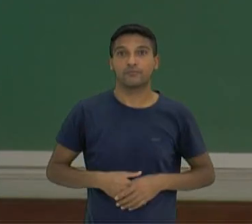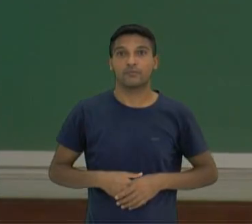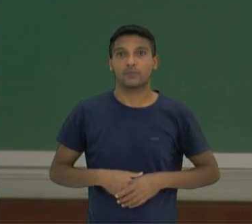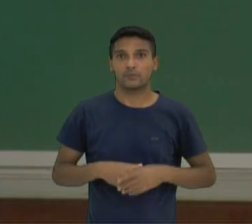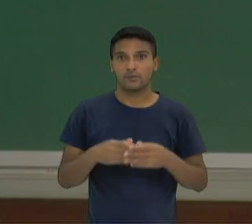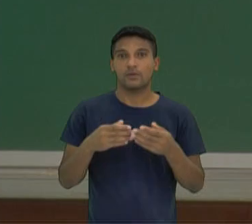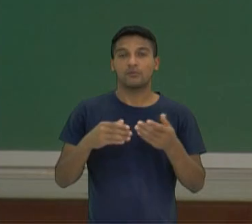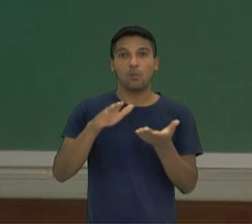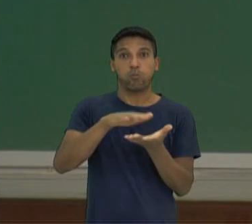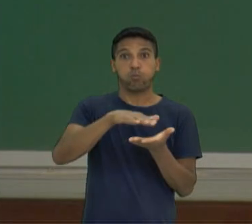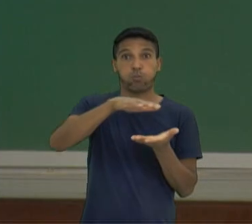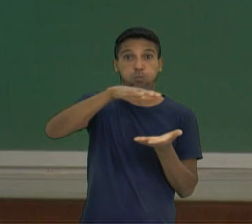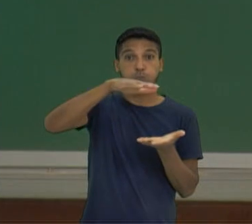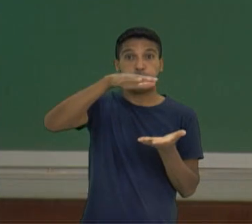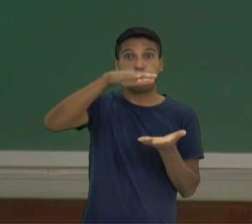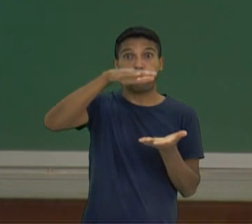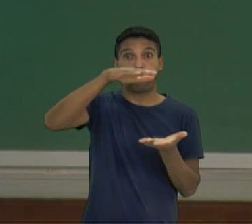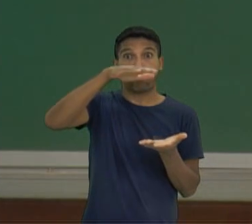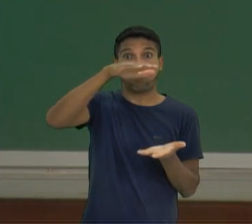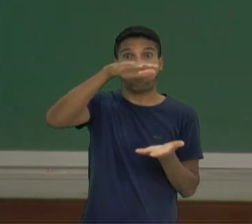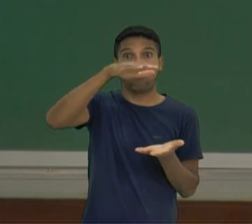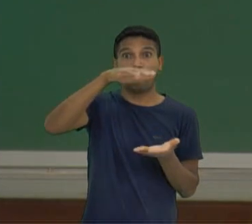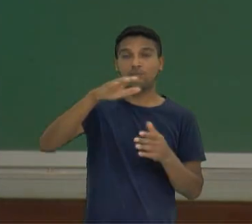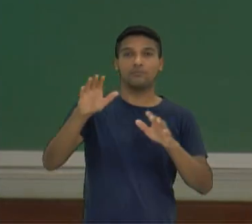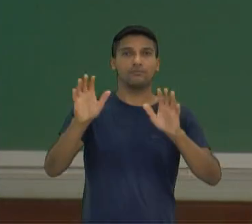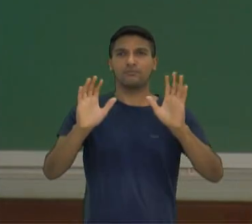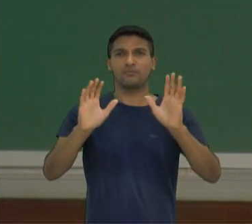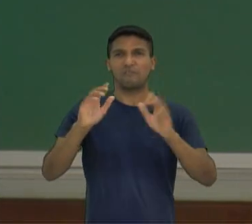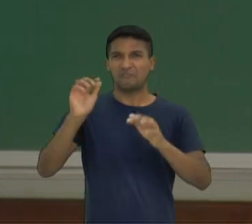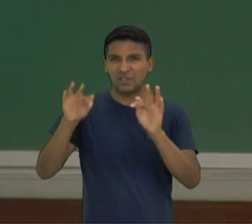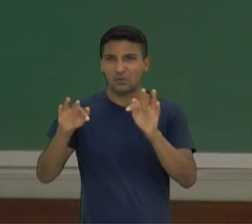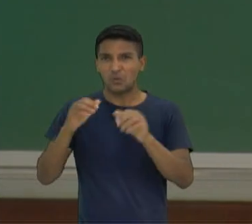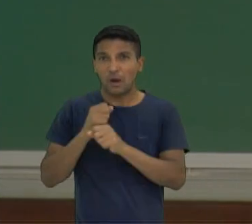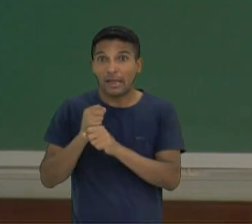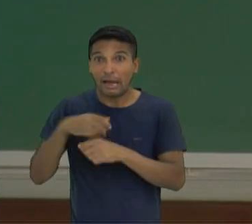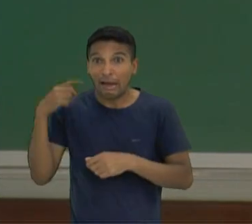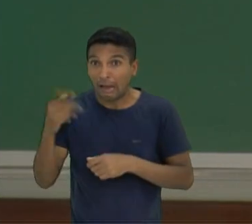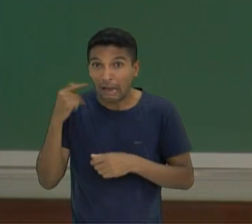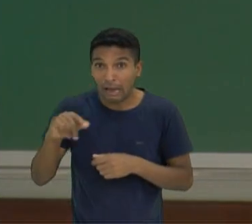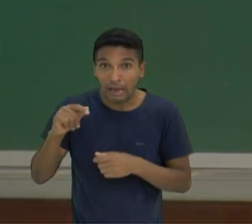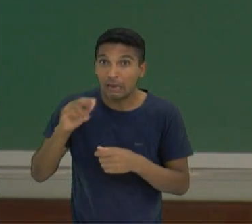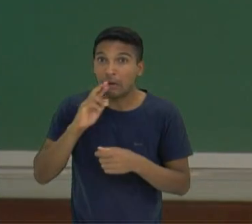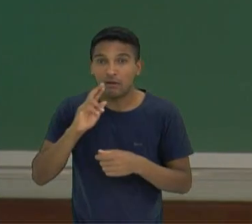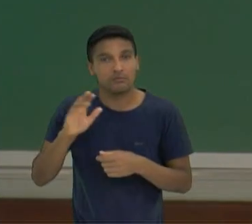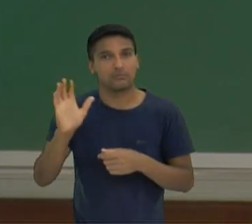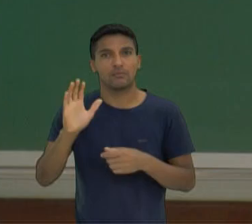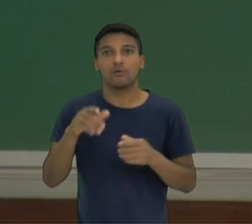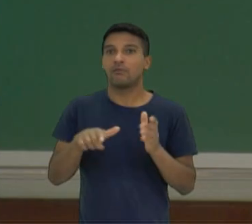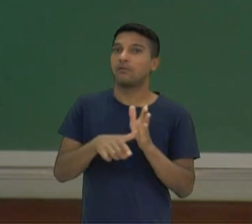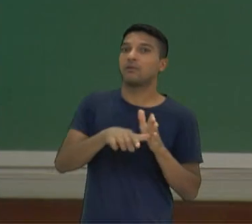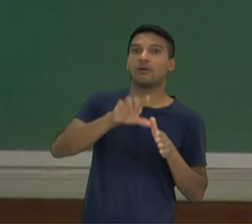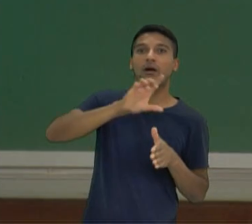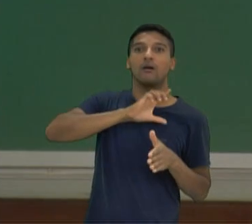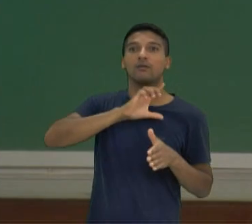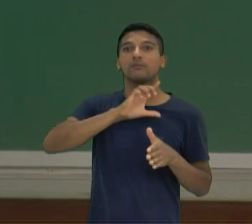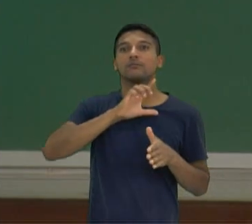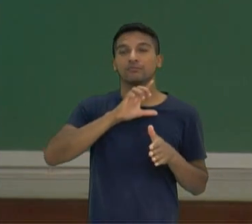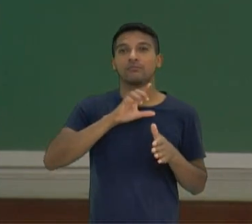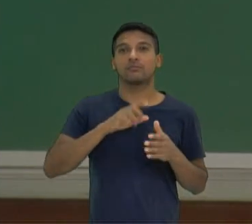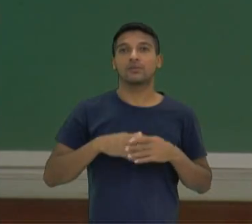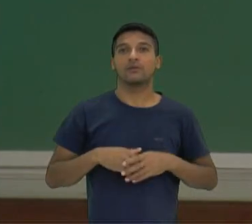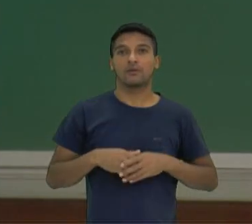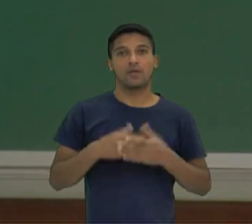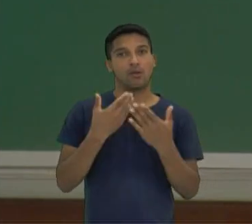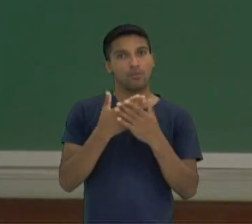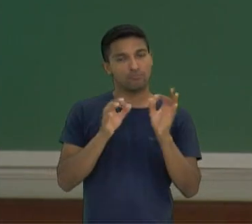agora, no final do ano, as tarefas sem fazer. Então, continue com a sua rotina de estudos em dia, tudo em ordem, para não ter